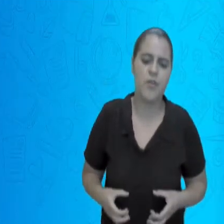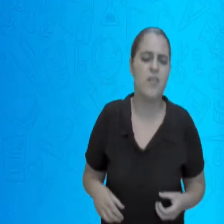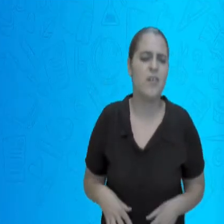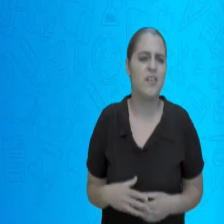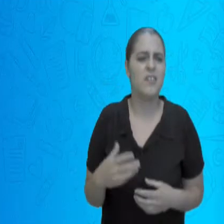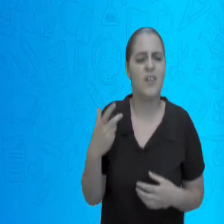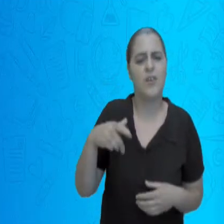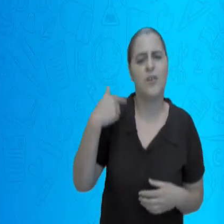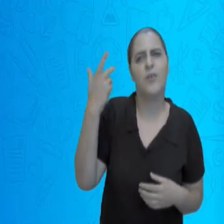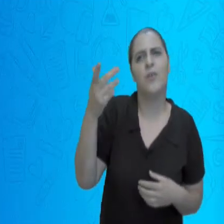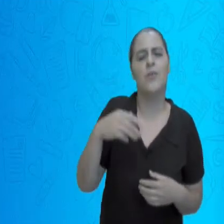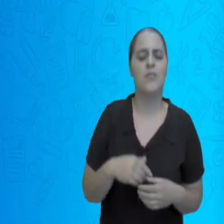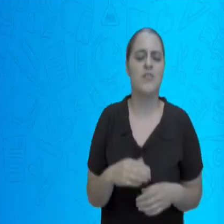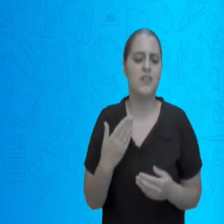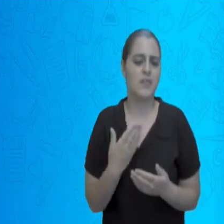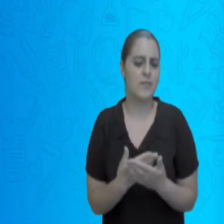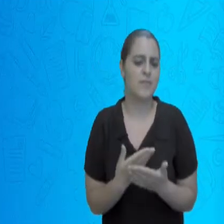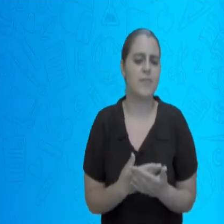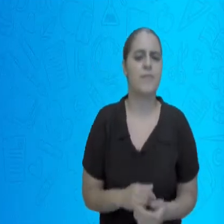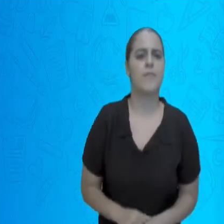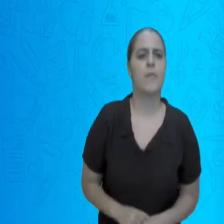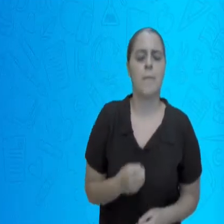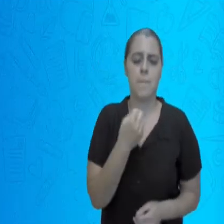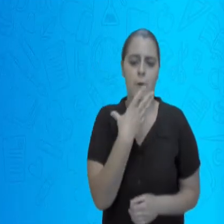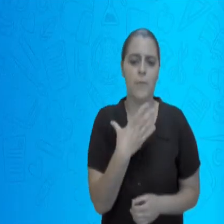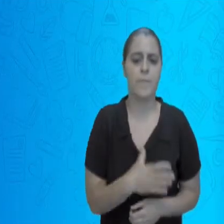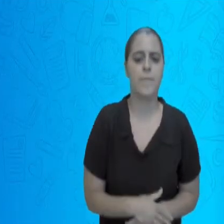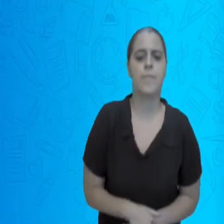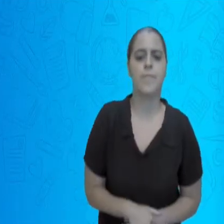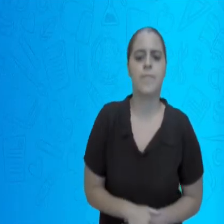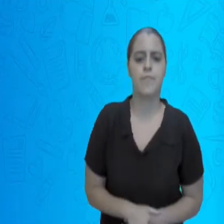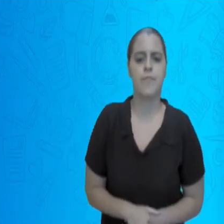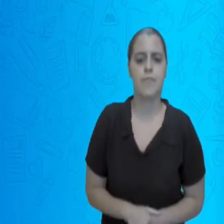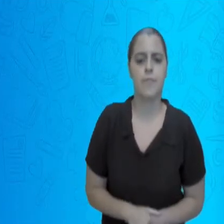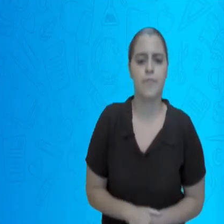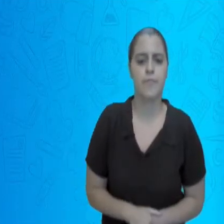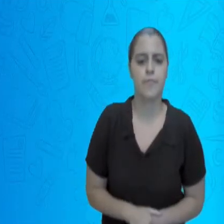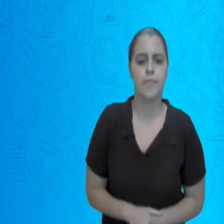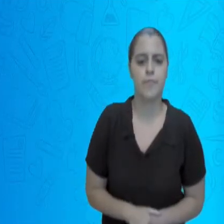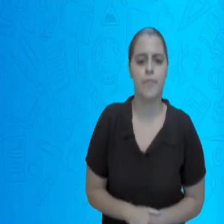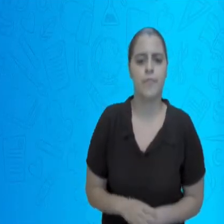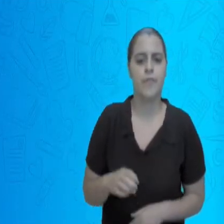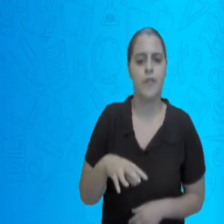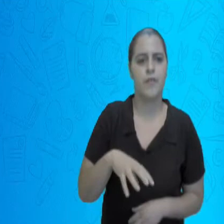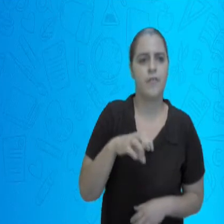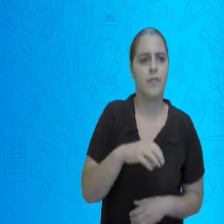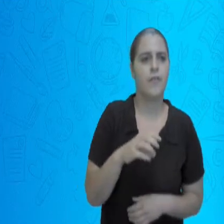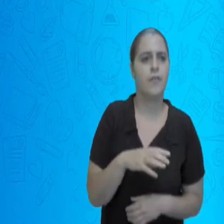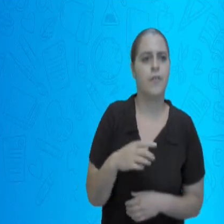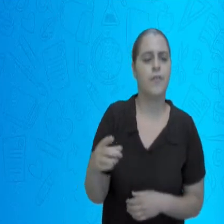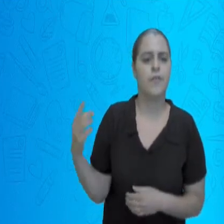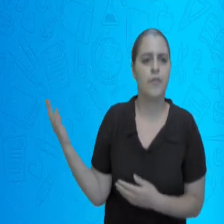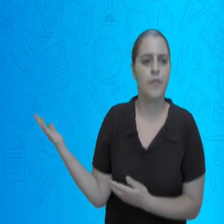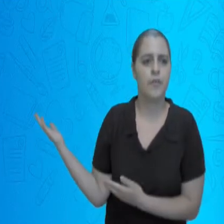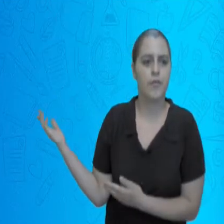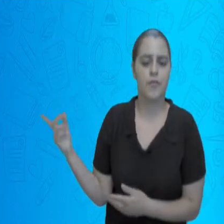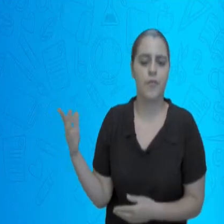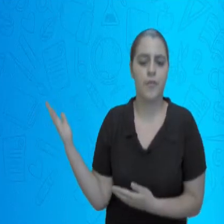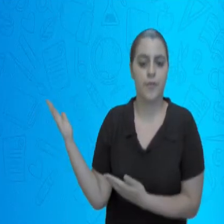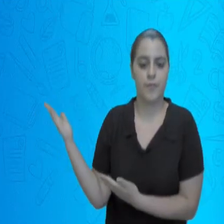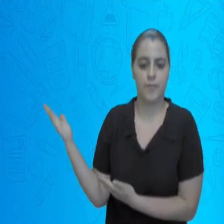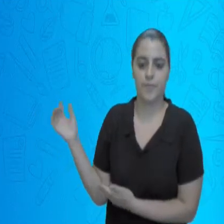assunto para uma outra aula. Bom, as algas protistas. Nós vamos ter